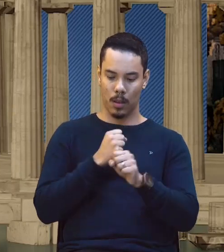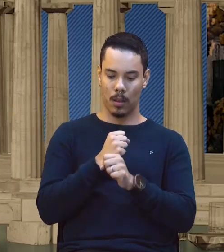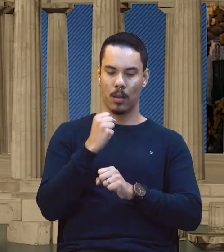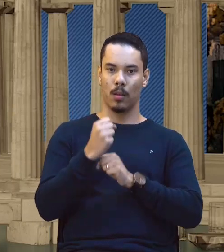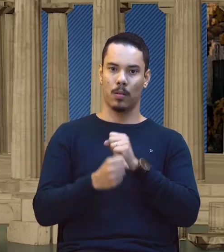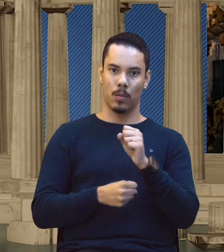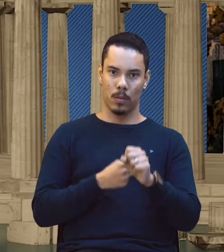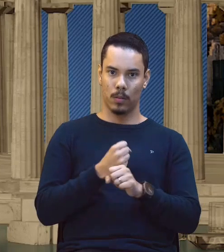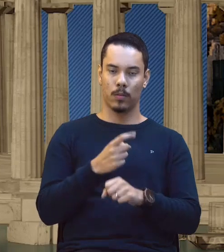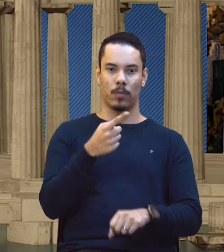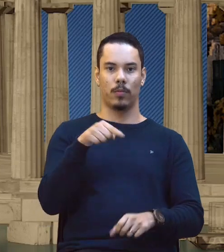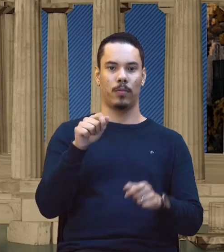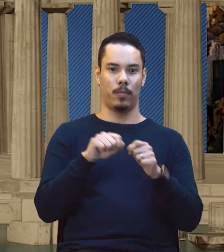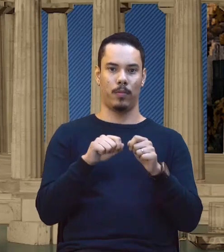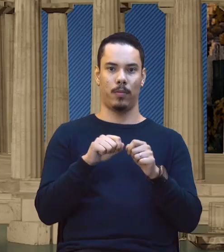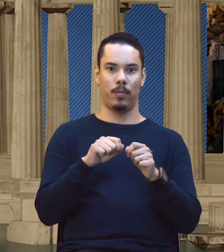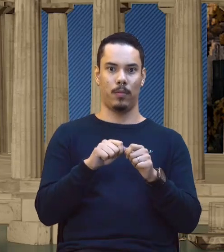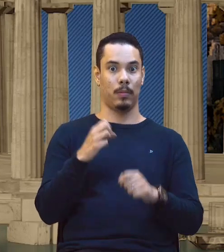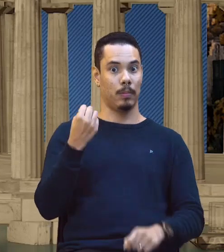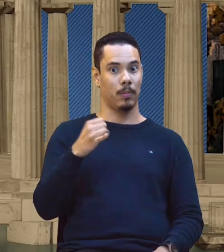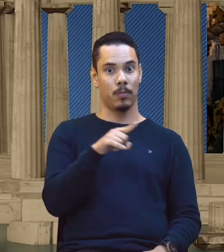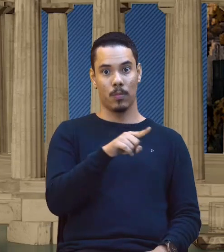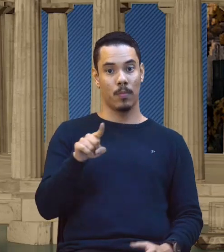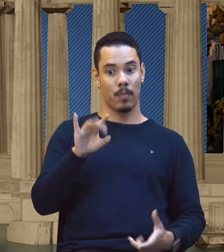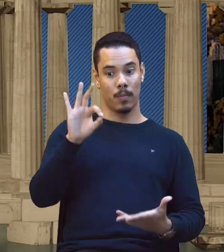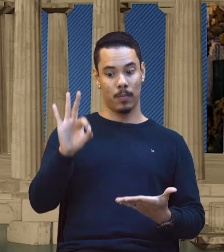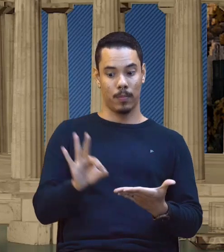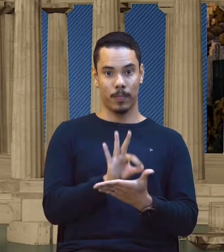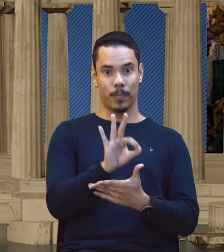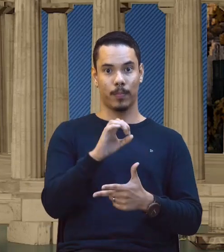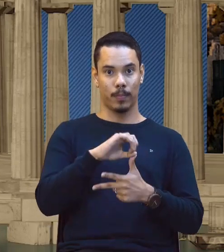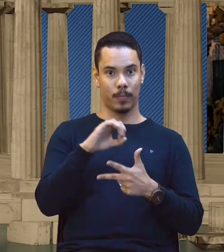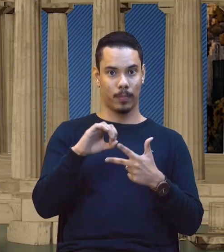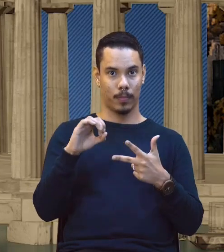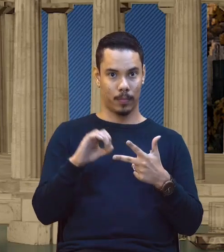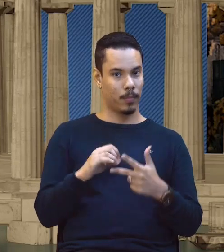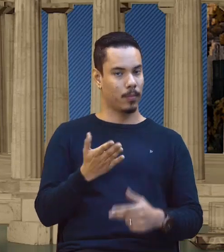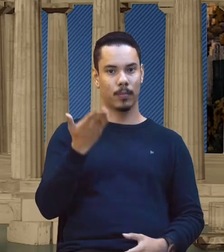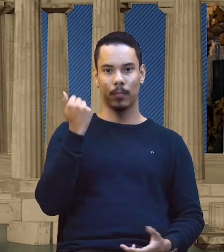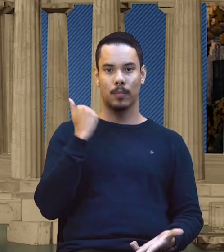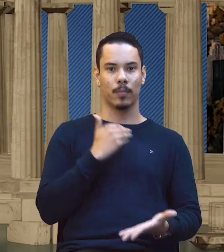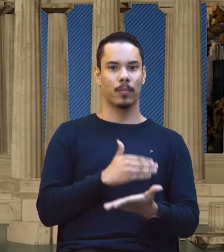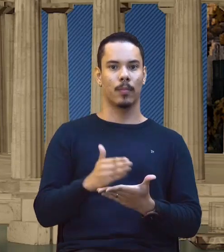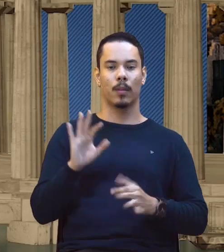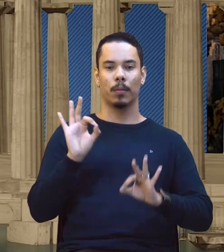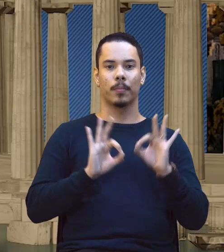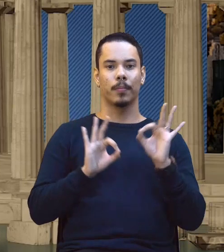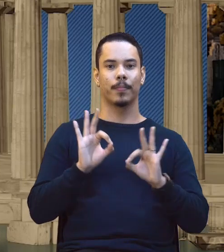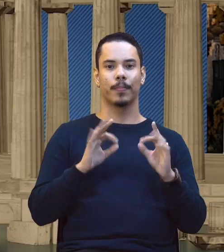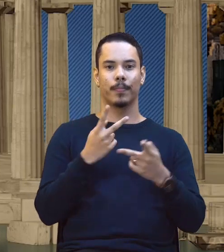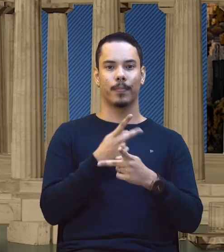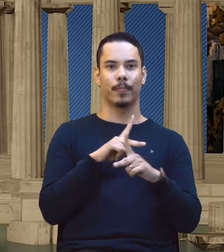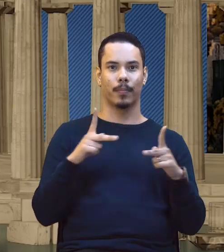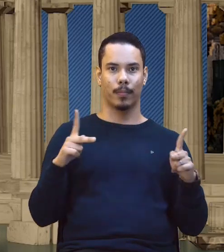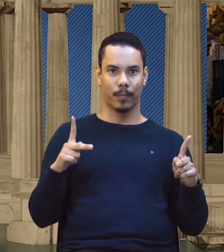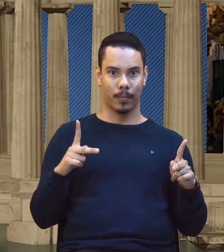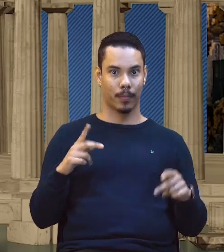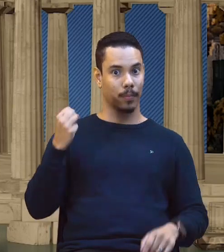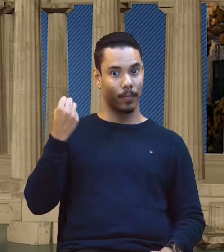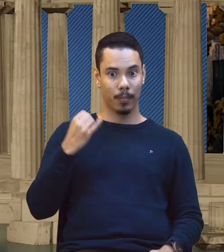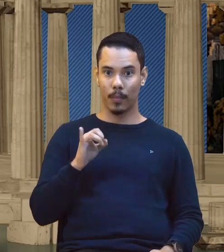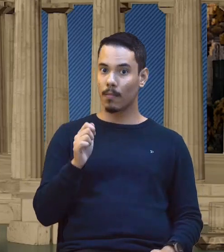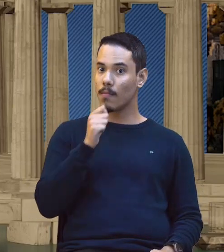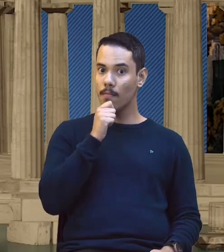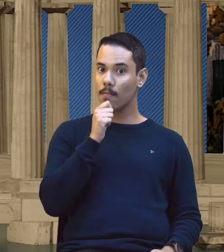anos. Então, caso você tenha se inscrito para o Enem esse ano, vamos começar a preparar vocês. Agora, se você ainda